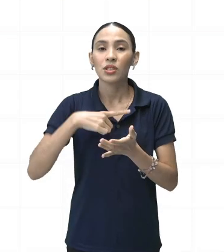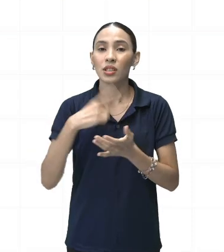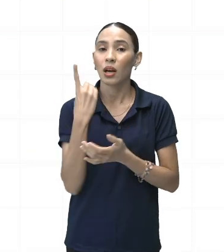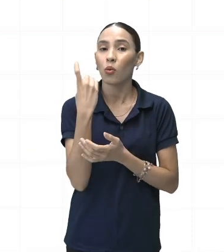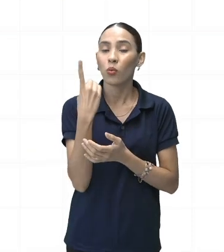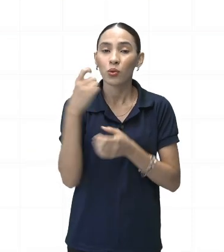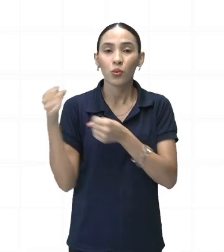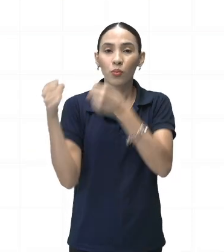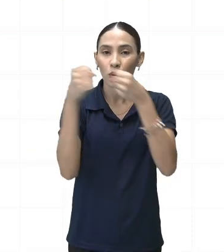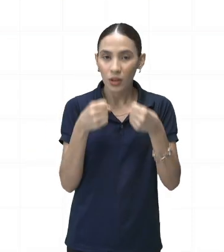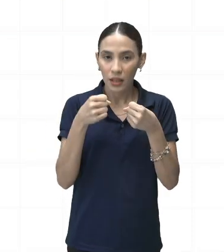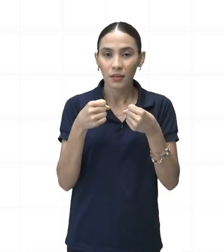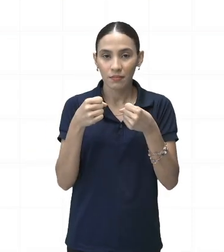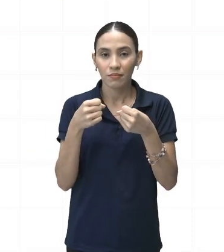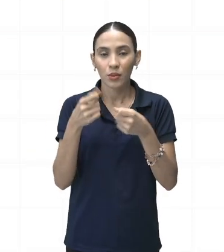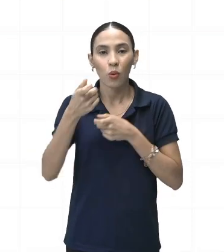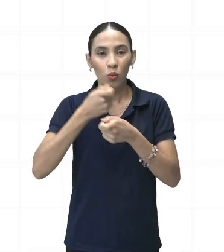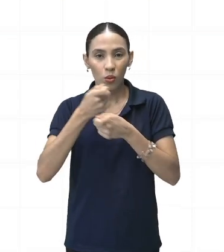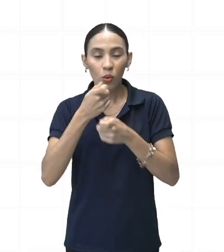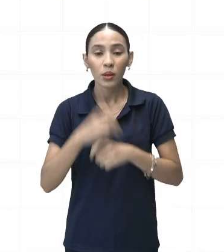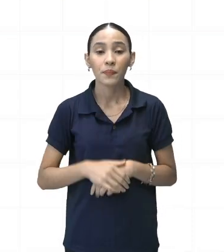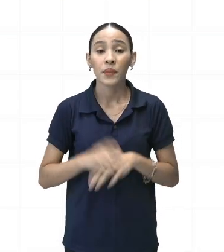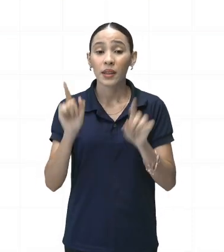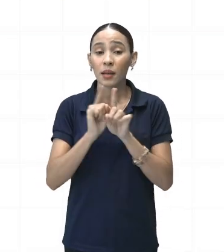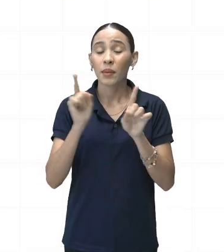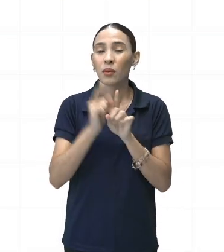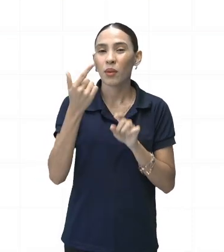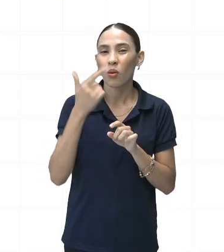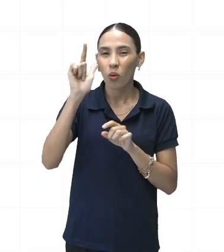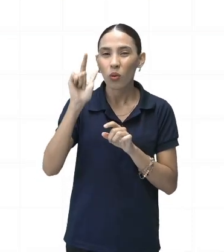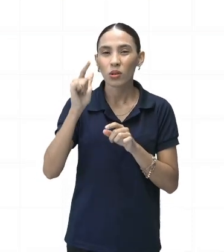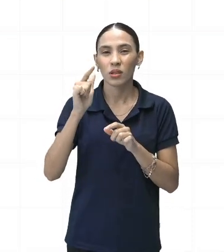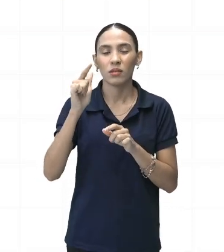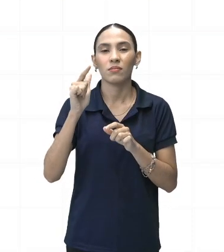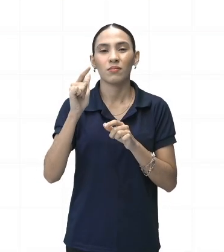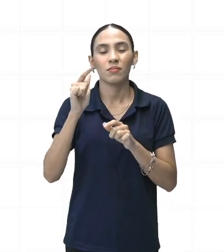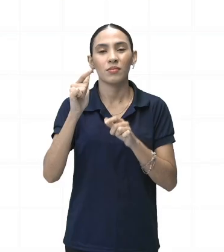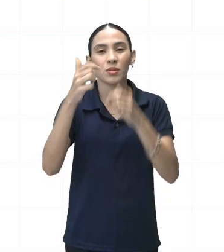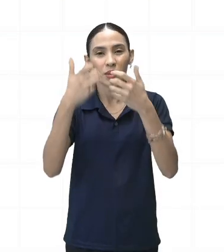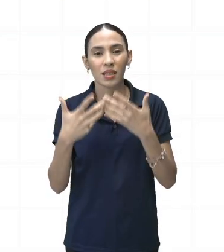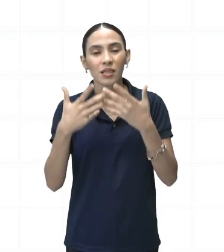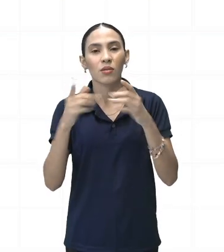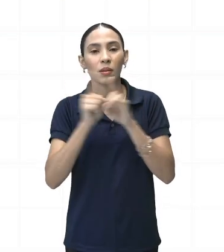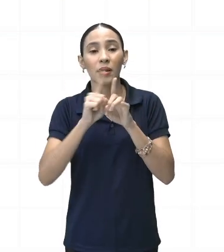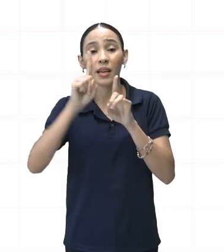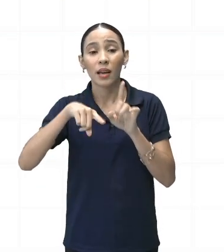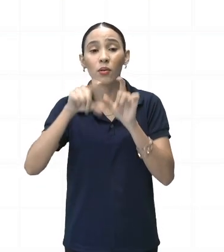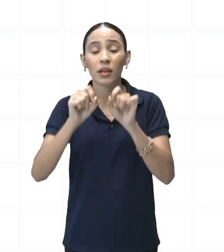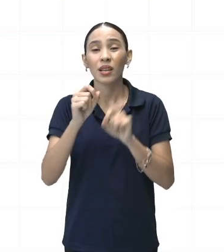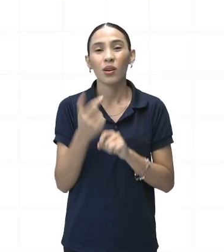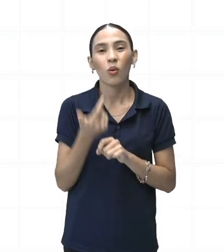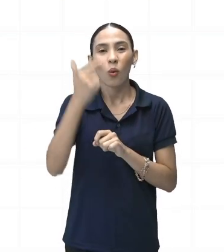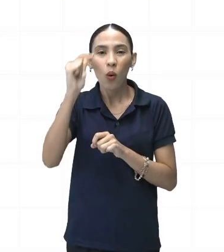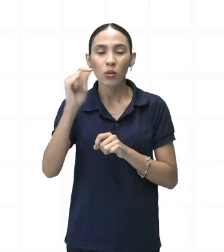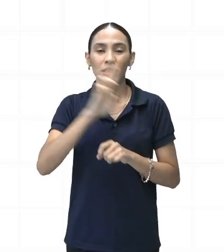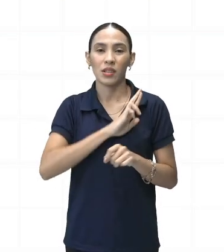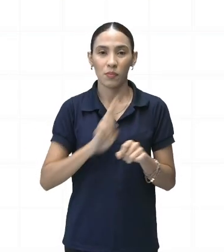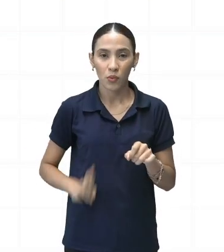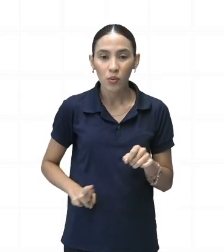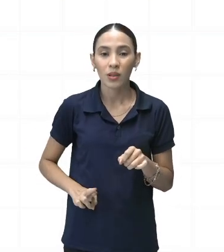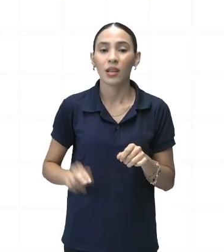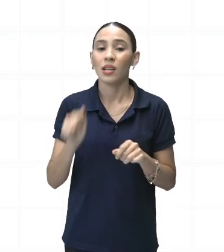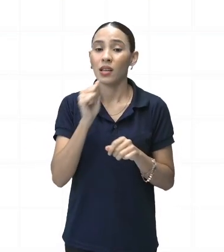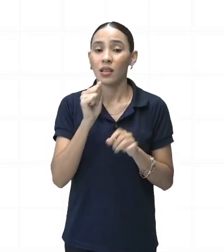o poder, certo? Uma outra questão também que é levantada é a questão de outras repúblicas, né, que